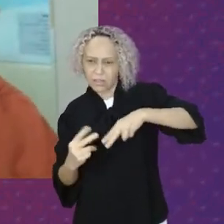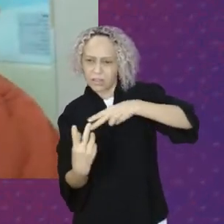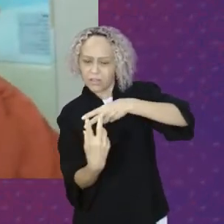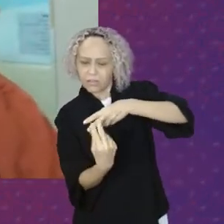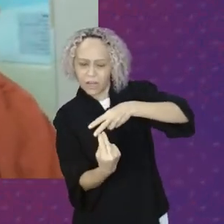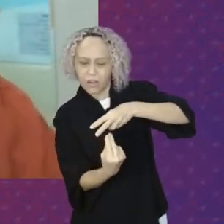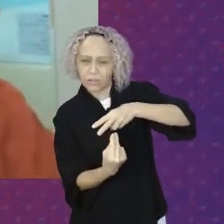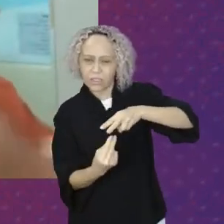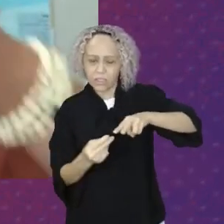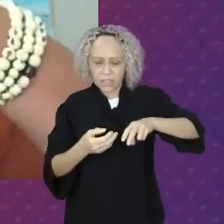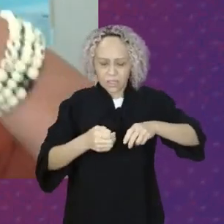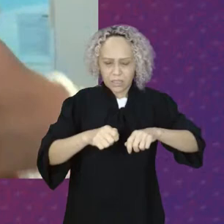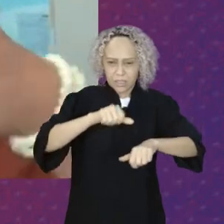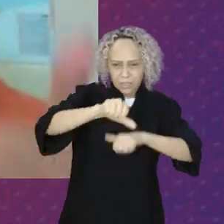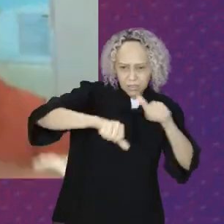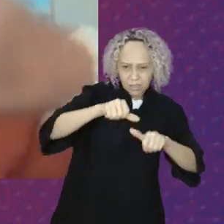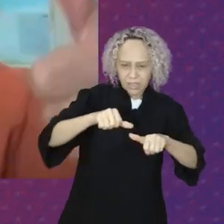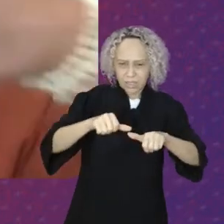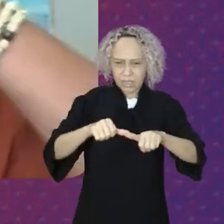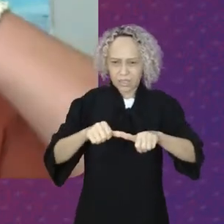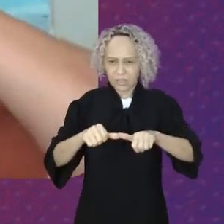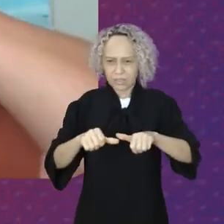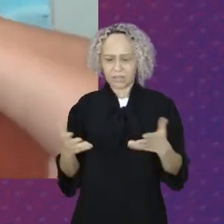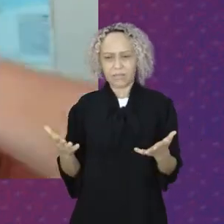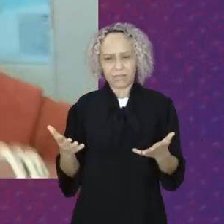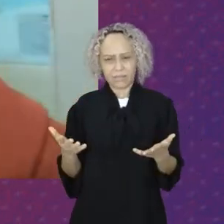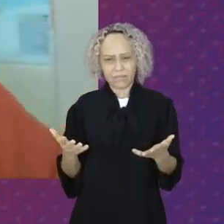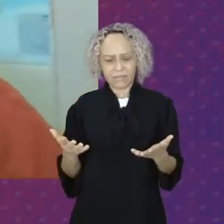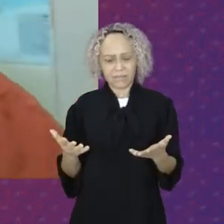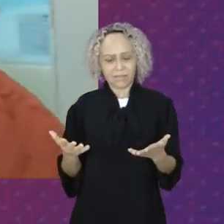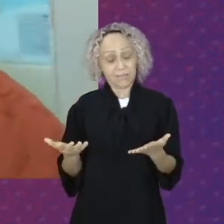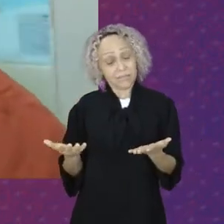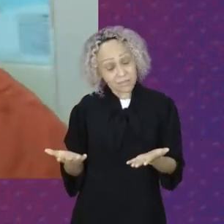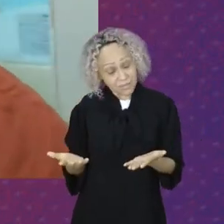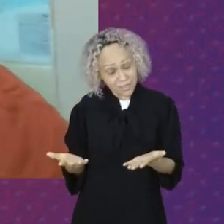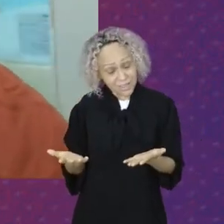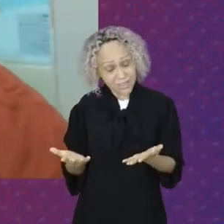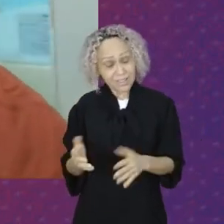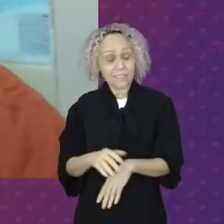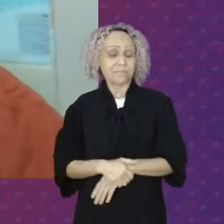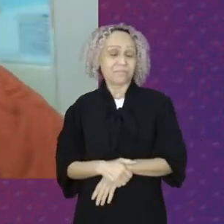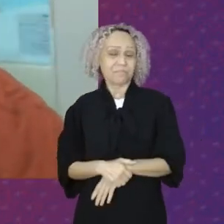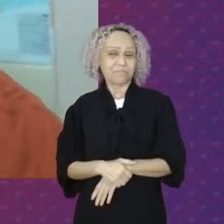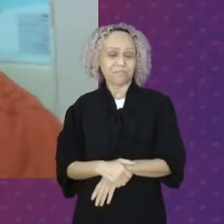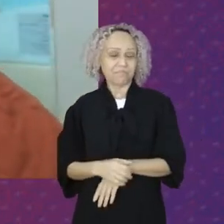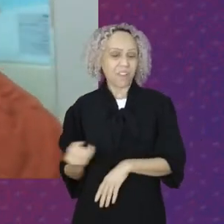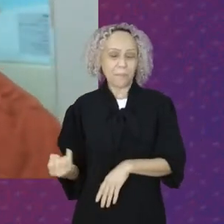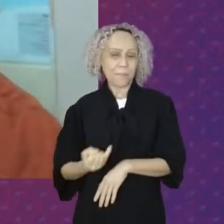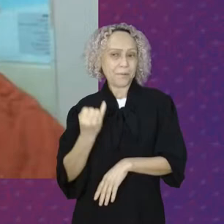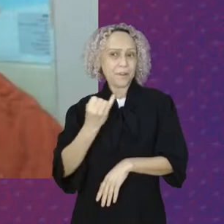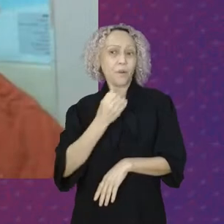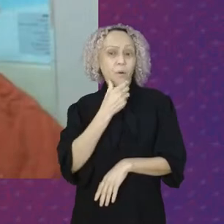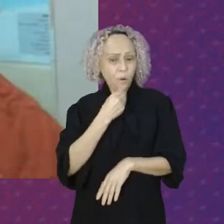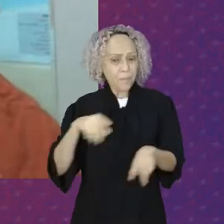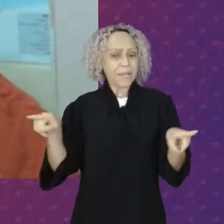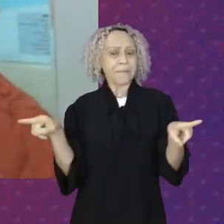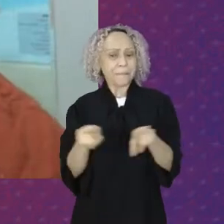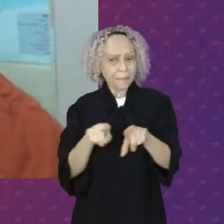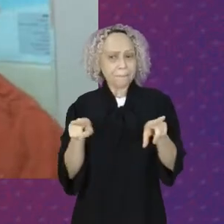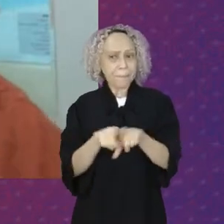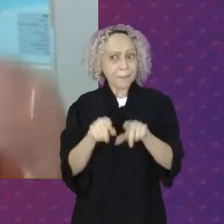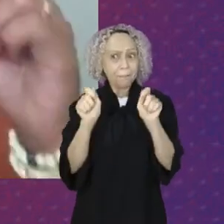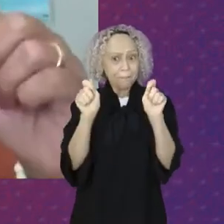Então, elas, tipo assim, acham massa que o homem tem que entrar e tem que trocar. Mas essas são lutas que elas se